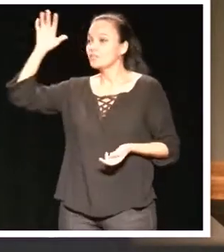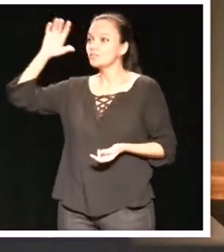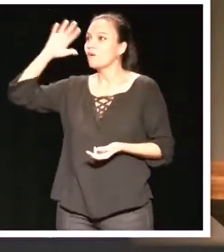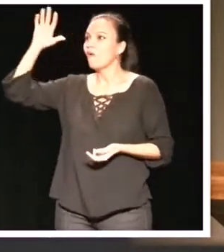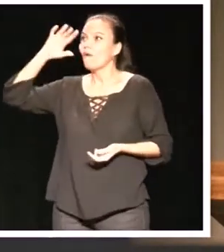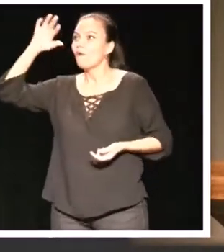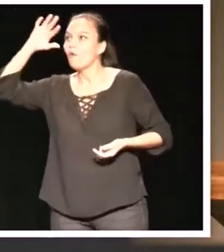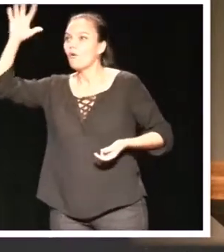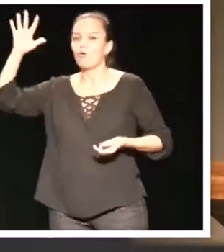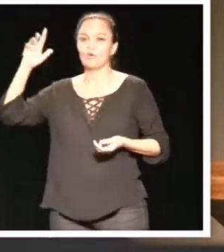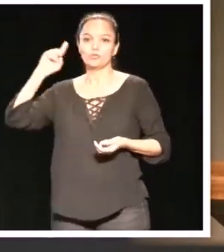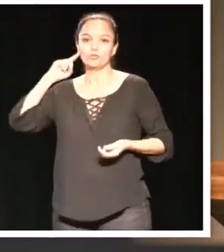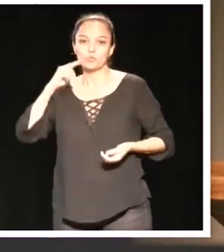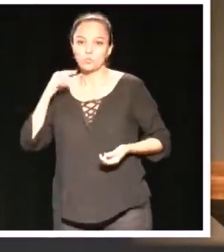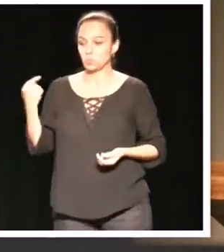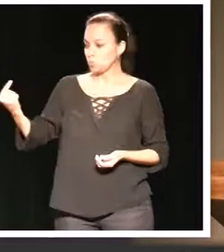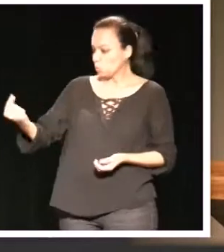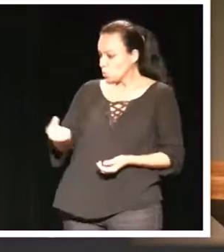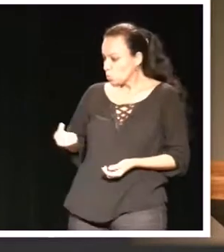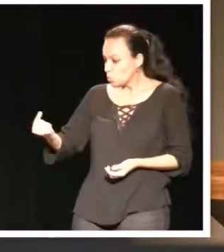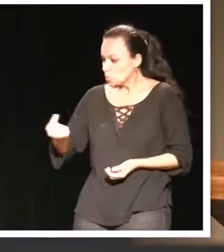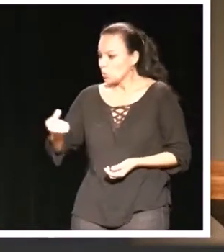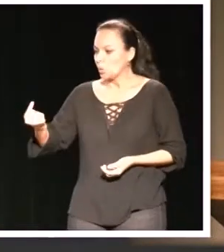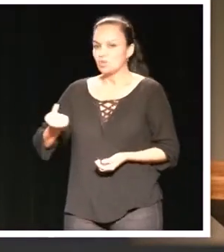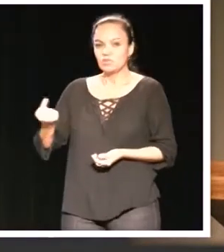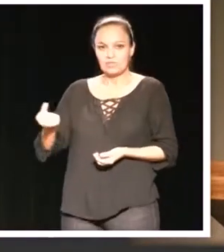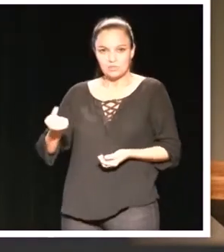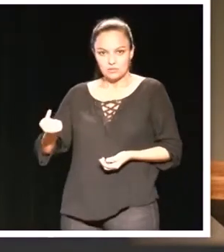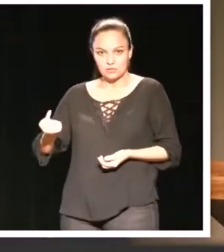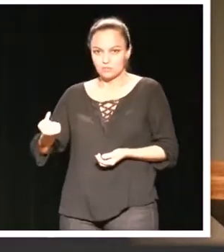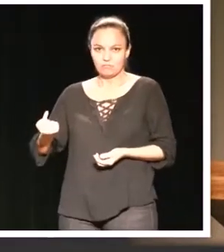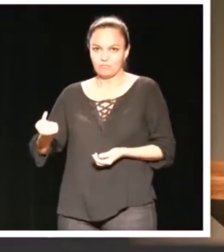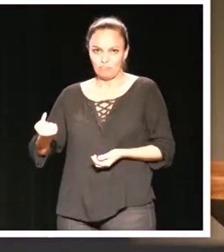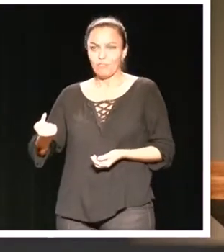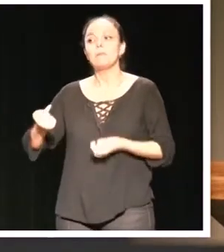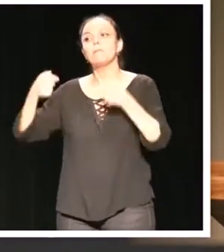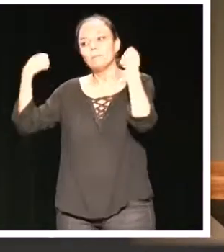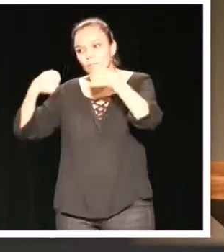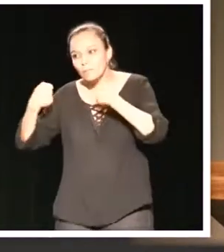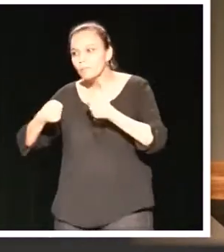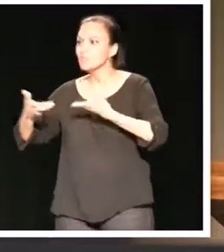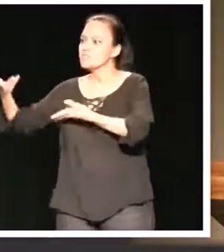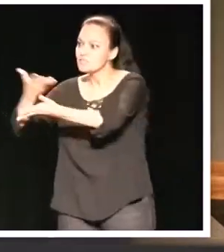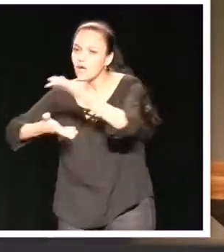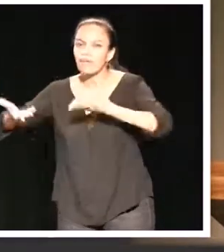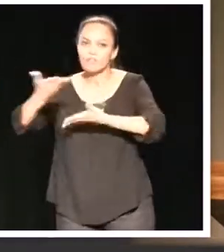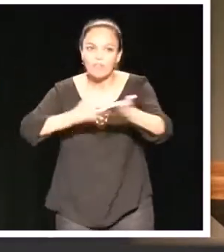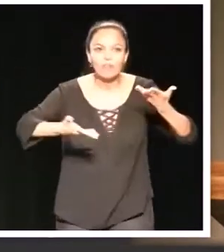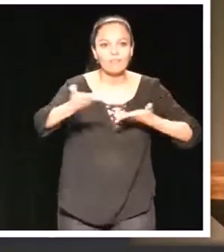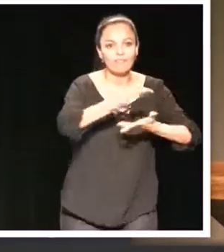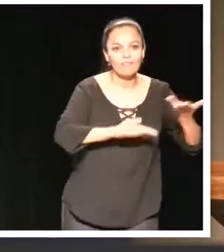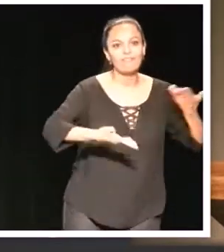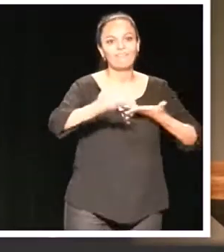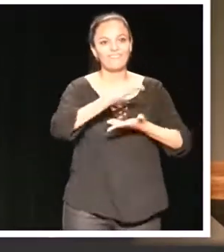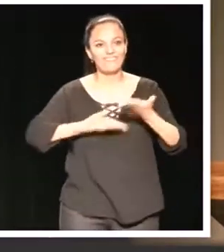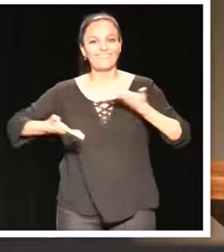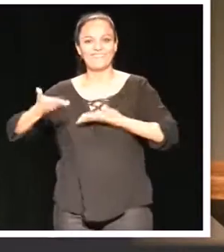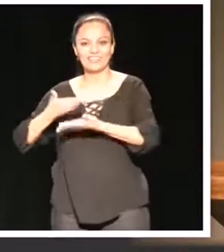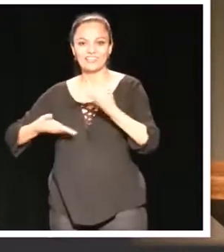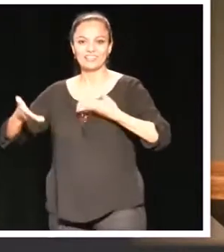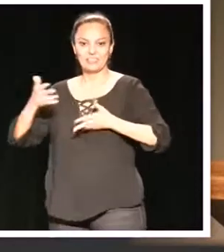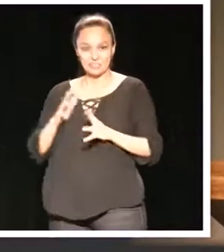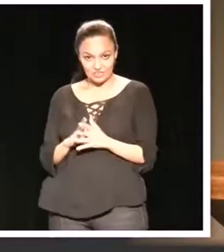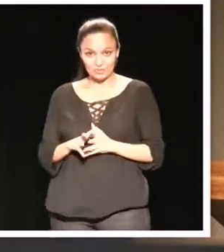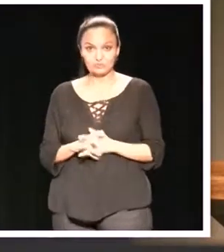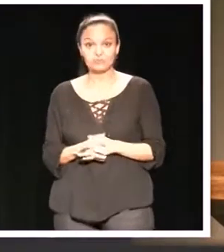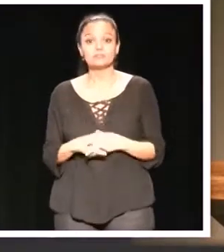isso, que tem ubicado comunidades de surdos em uma ilha que todos são surdos e ninguém pode não ser surdo porque